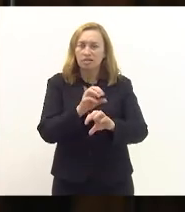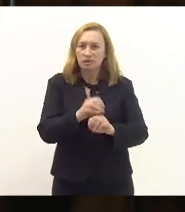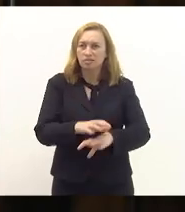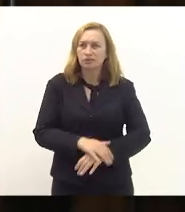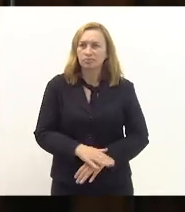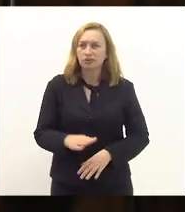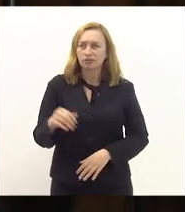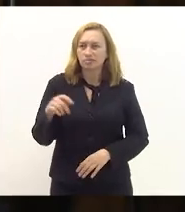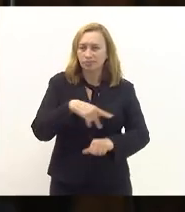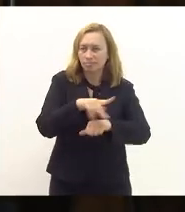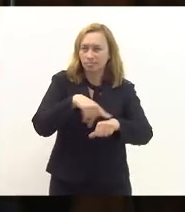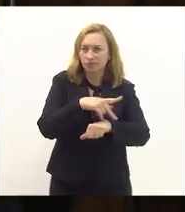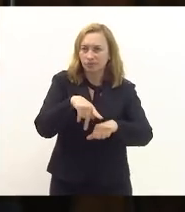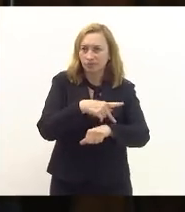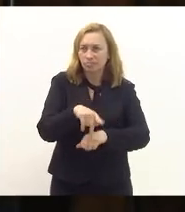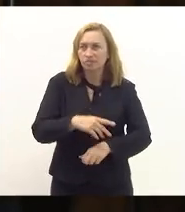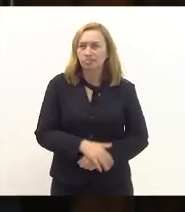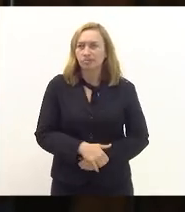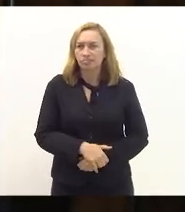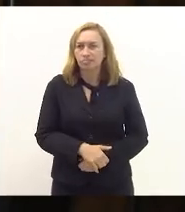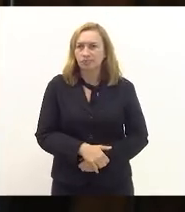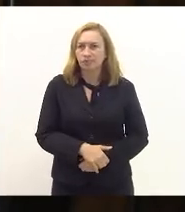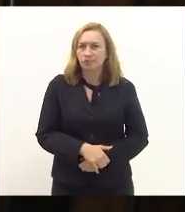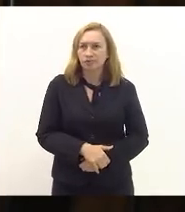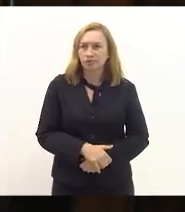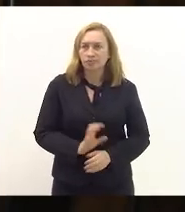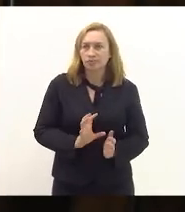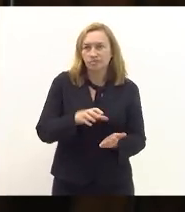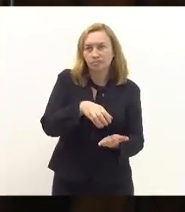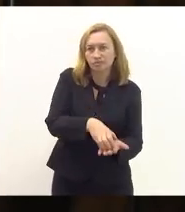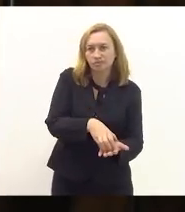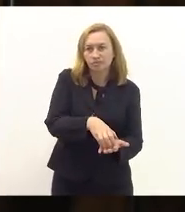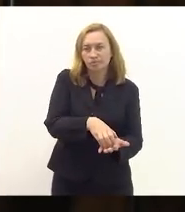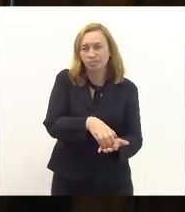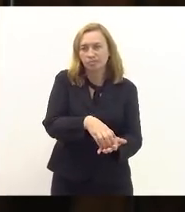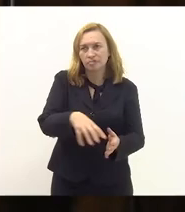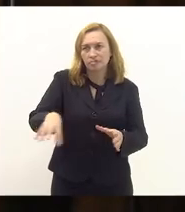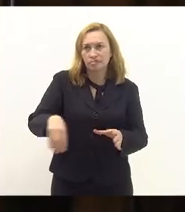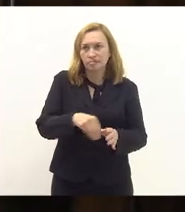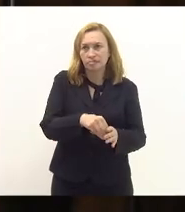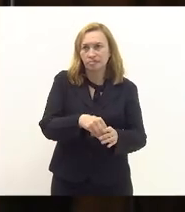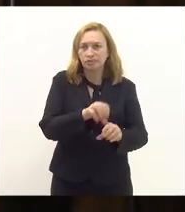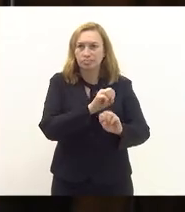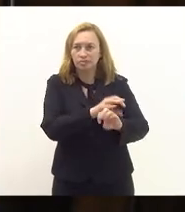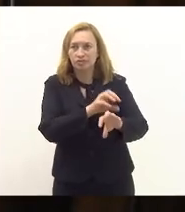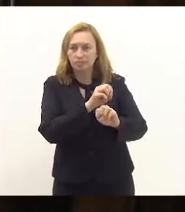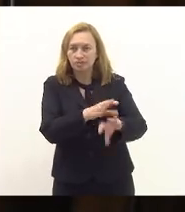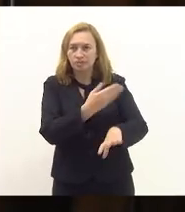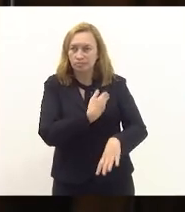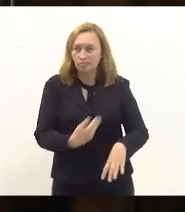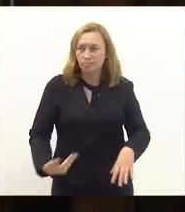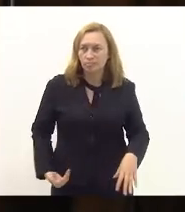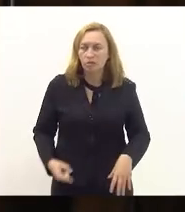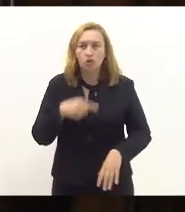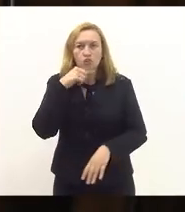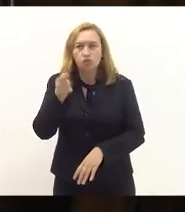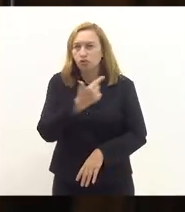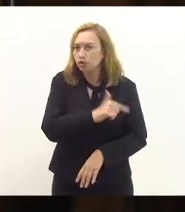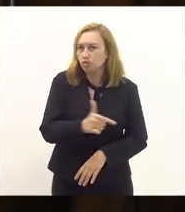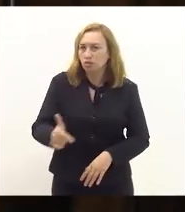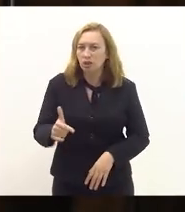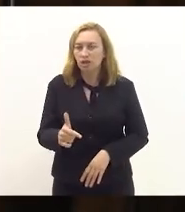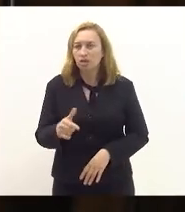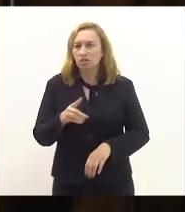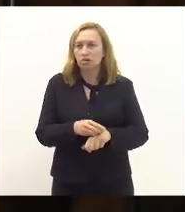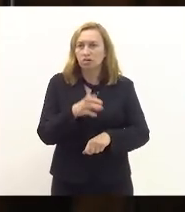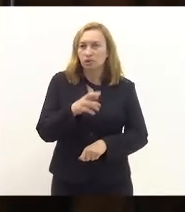país, que são os Centros Integrados de Educação Pública. Eu não tenho dúvida, doutor Siqueira,